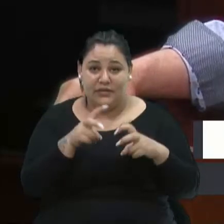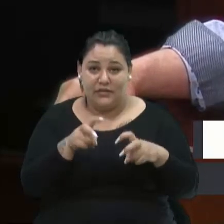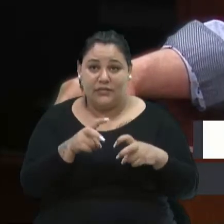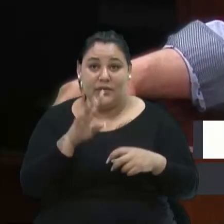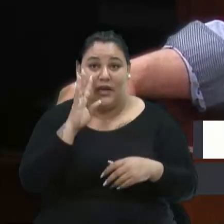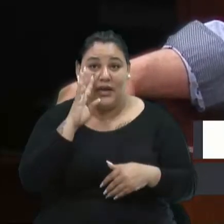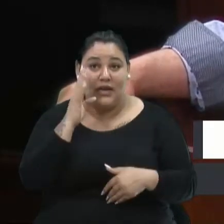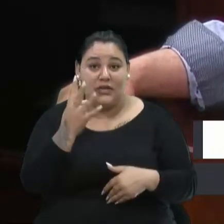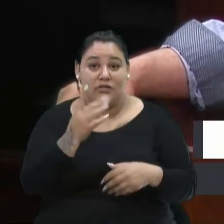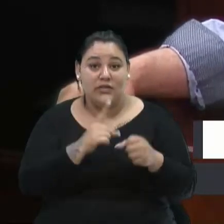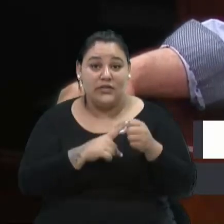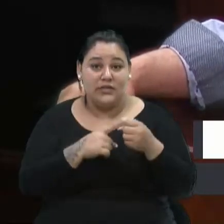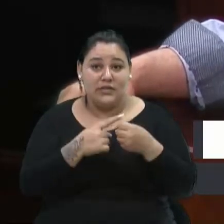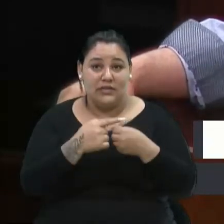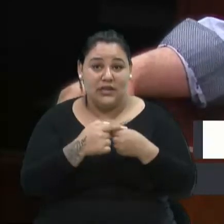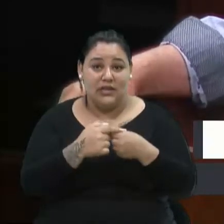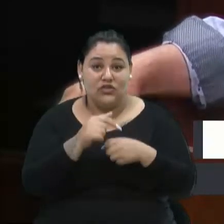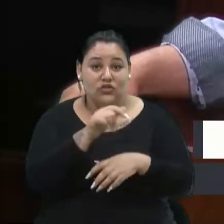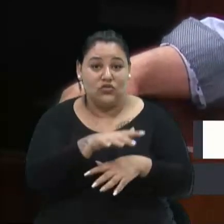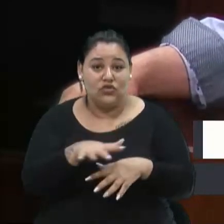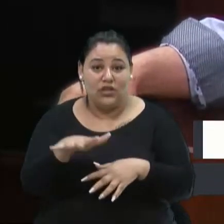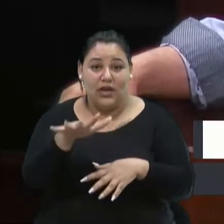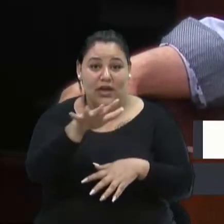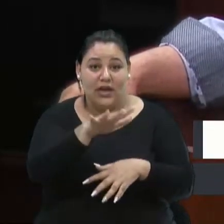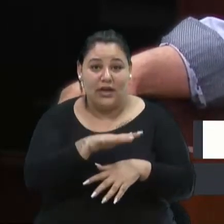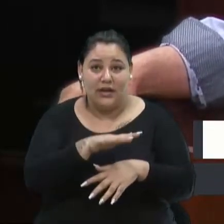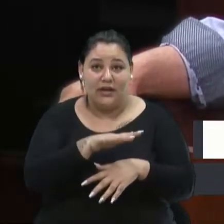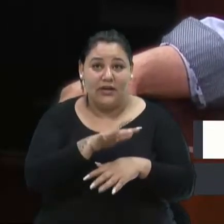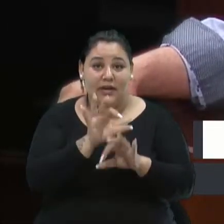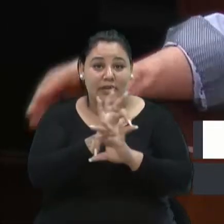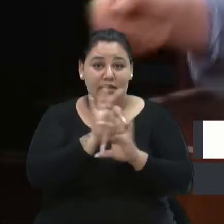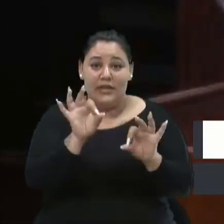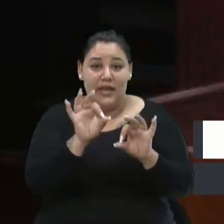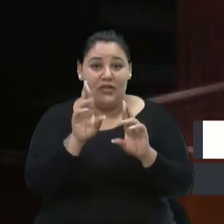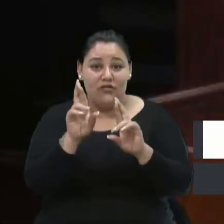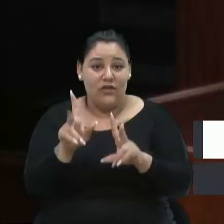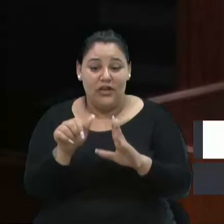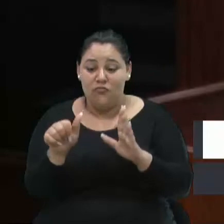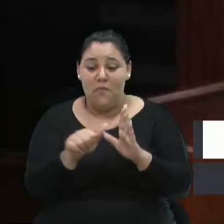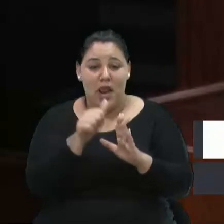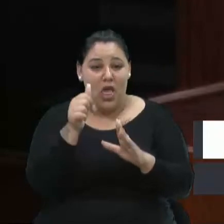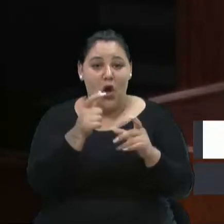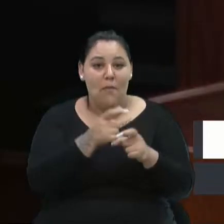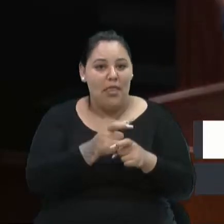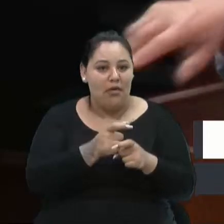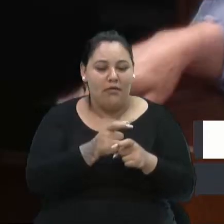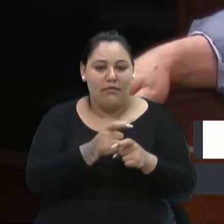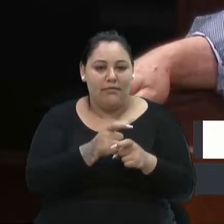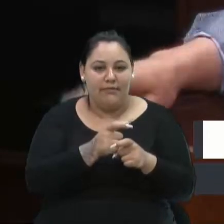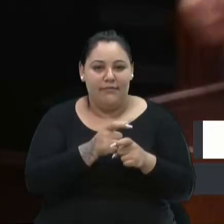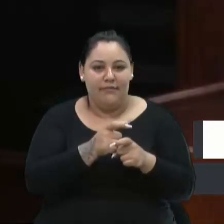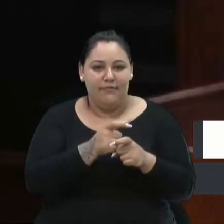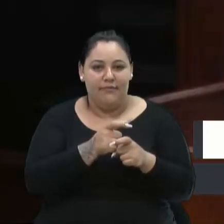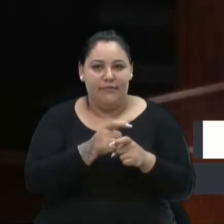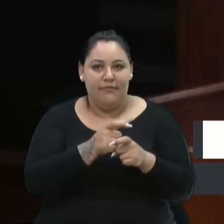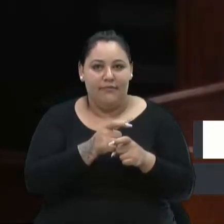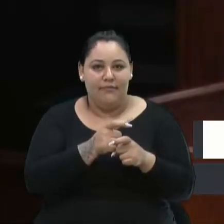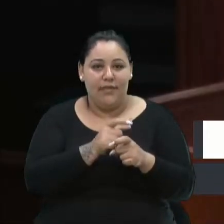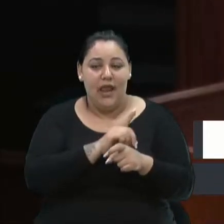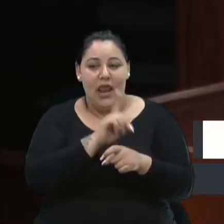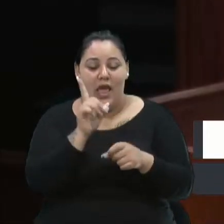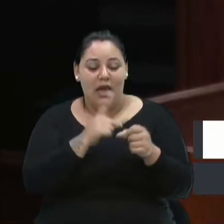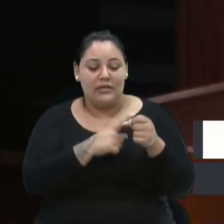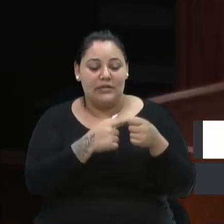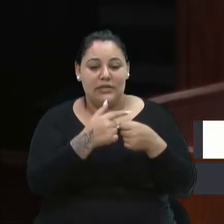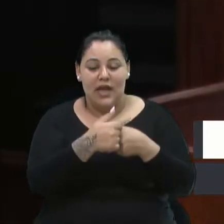resolver o problema da cidade como um todo. Ninguém é diferente, melhor ou menor. Tanto aquele da cidade como aquele do interior, um precisa